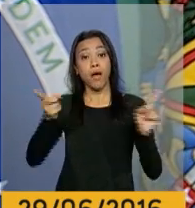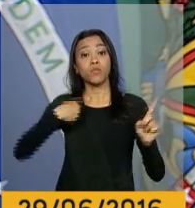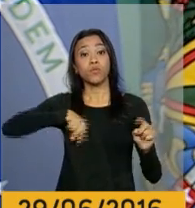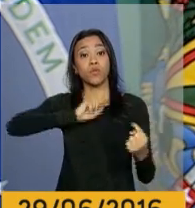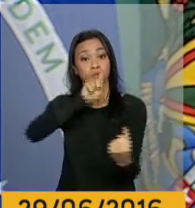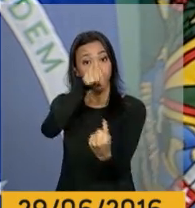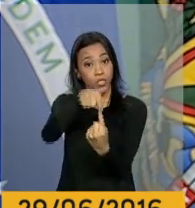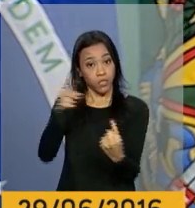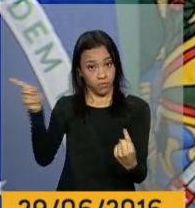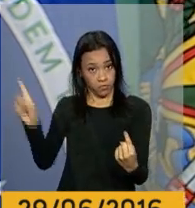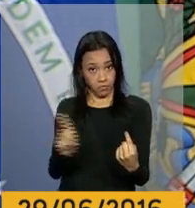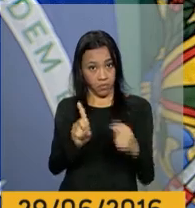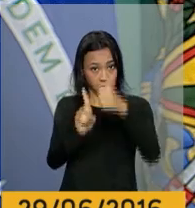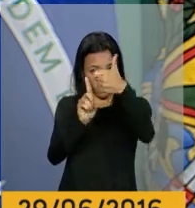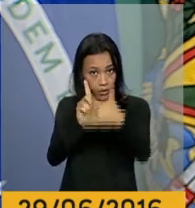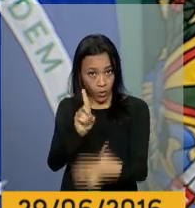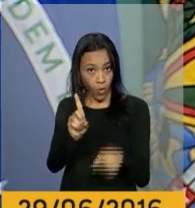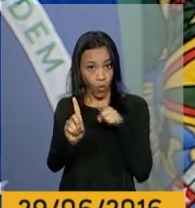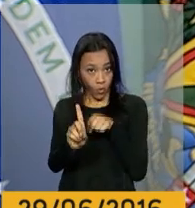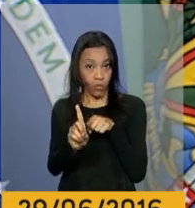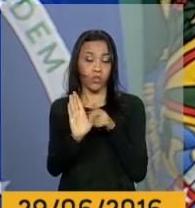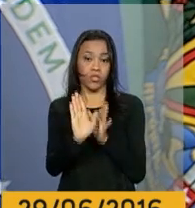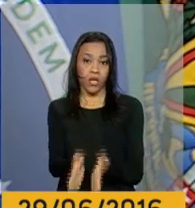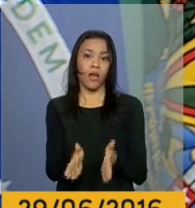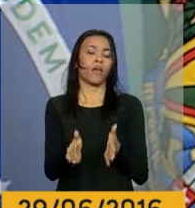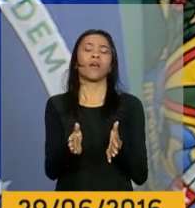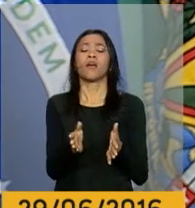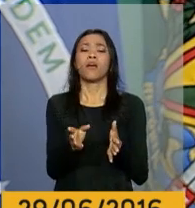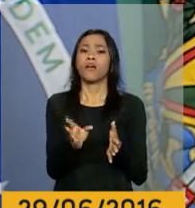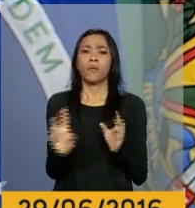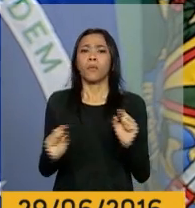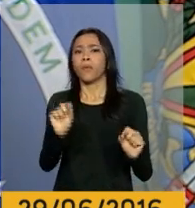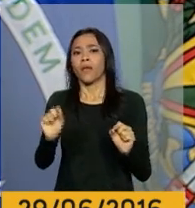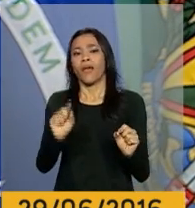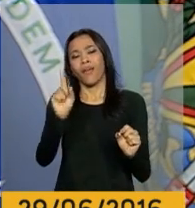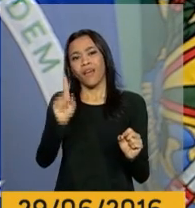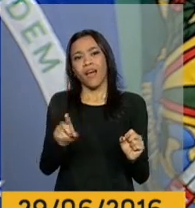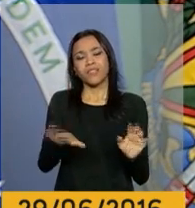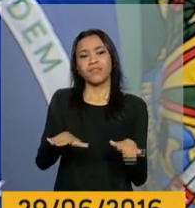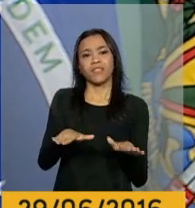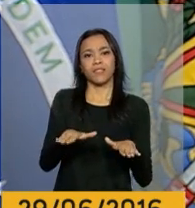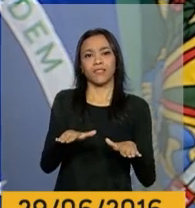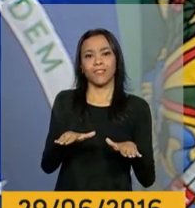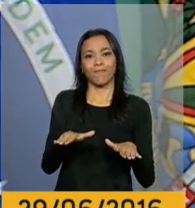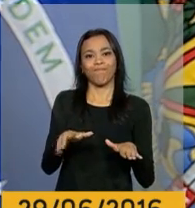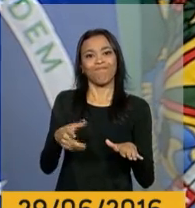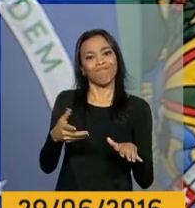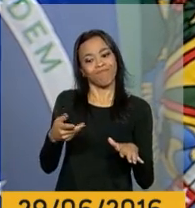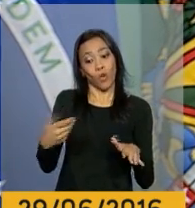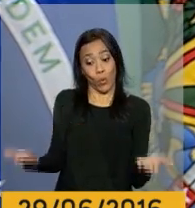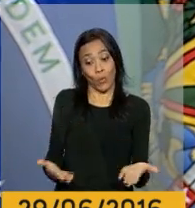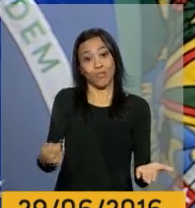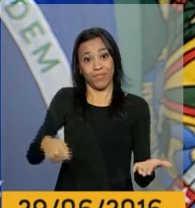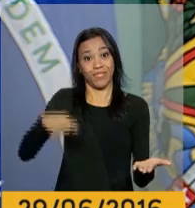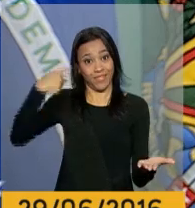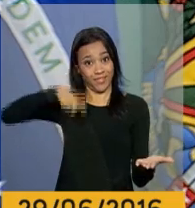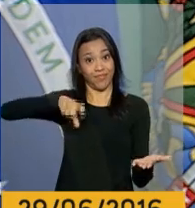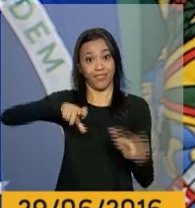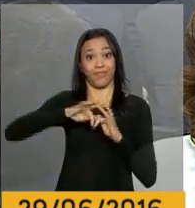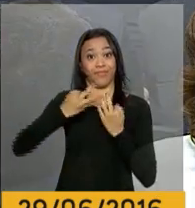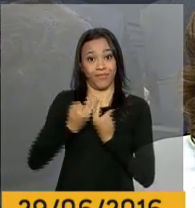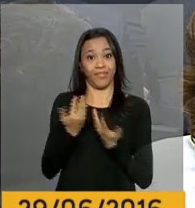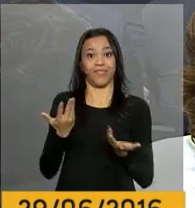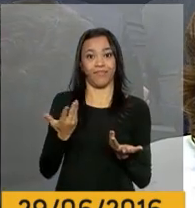disse bem Osmar, é exatamente num dado momento, talvez, ser desnecessário o Bolsa Família. Esta é a nossa